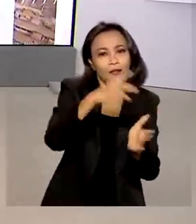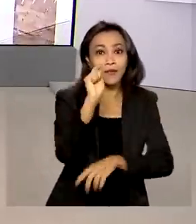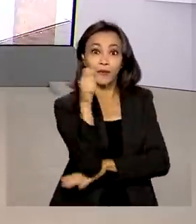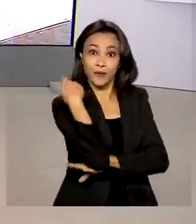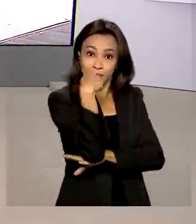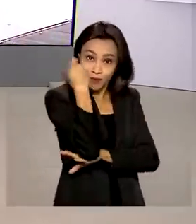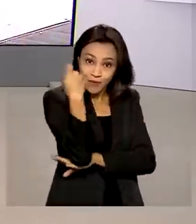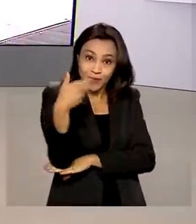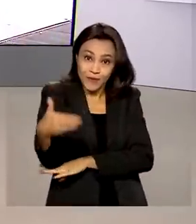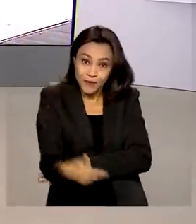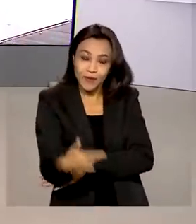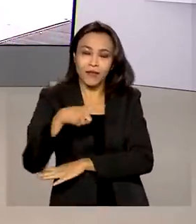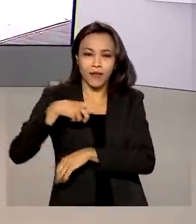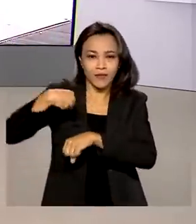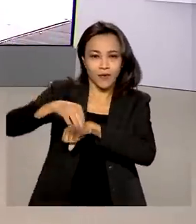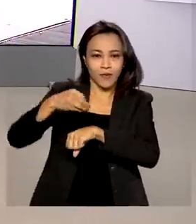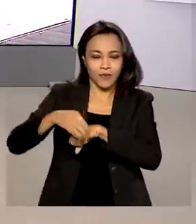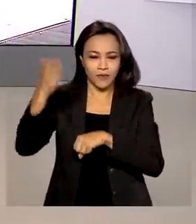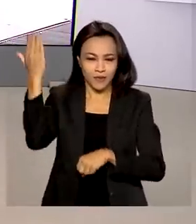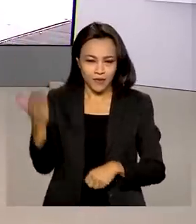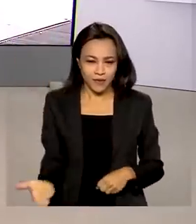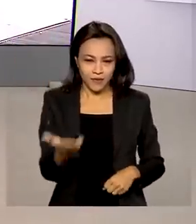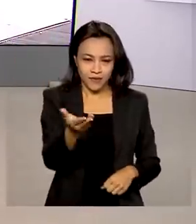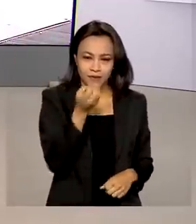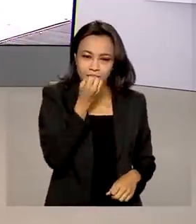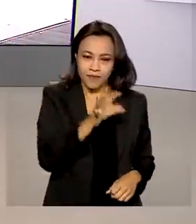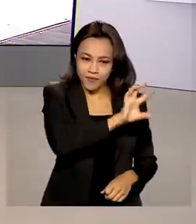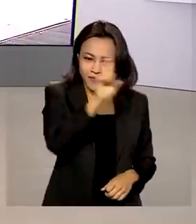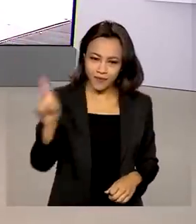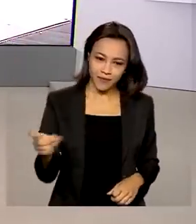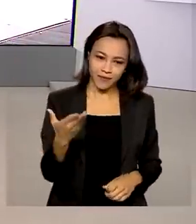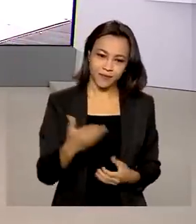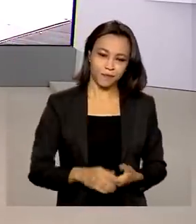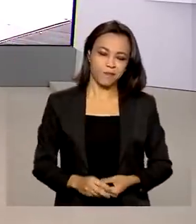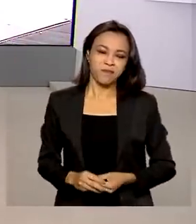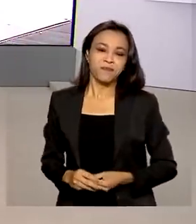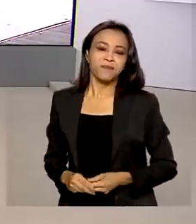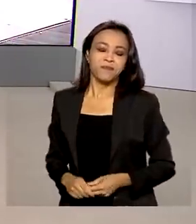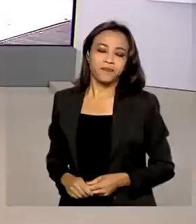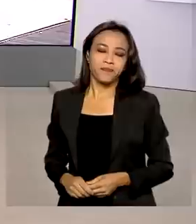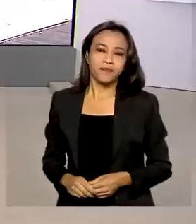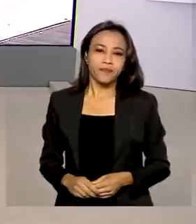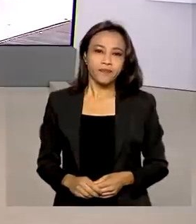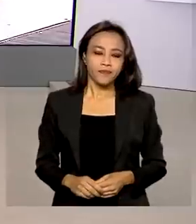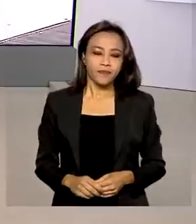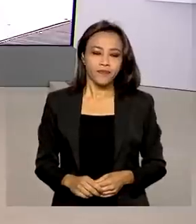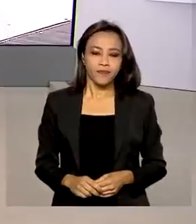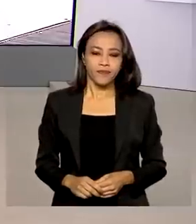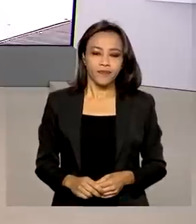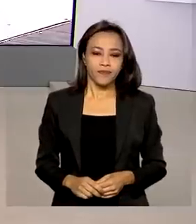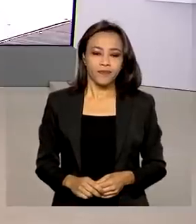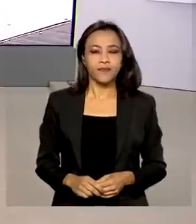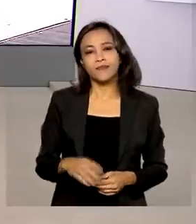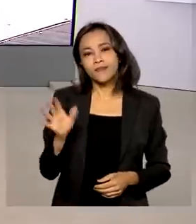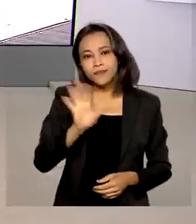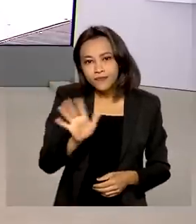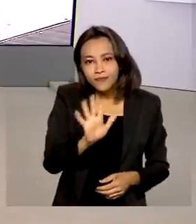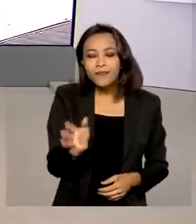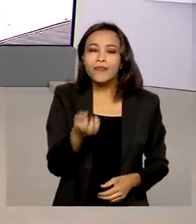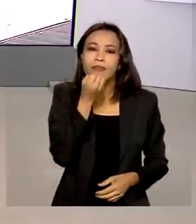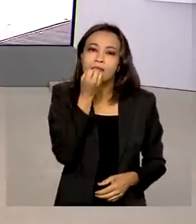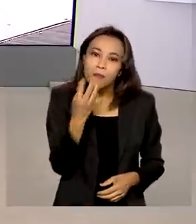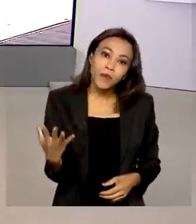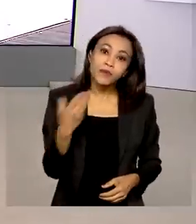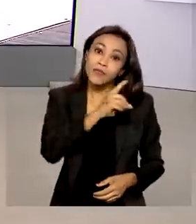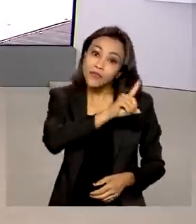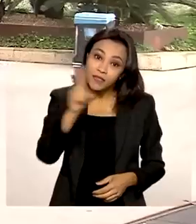Glauco de Queiroz tem as informações ao vivo. Glauco, bom dia. Olá, Renata. Bom dia para